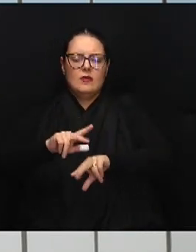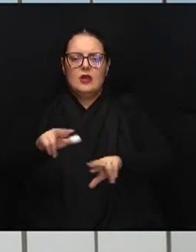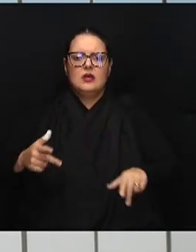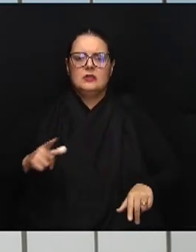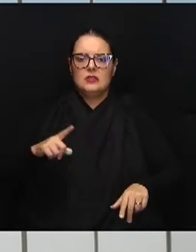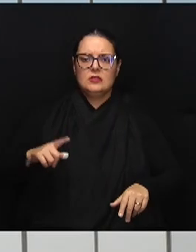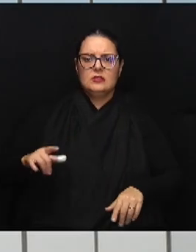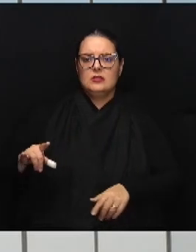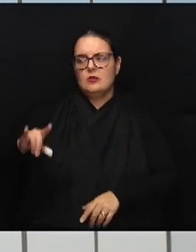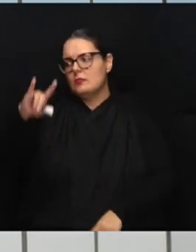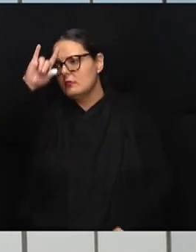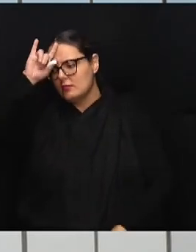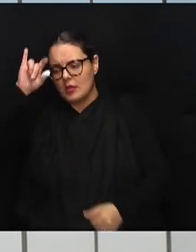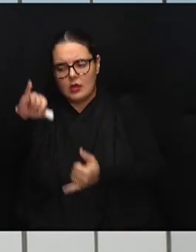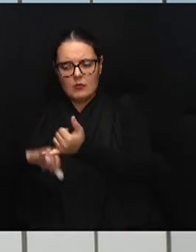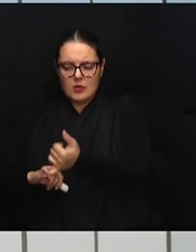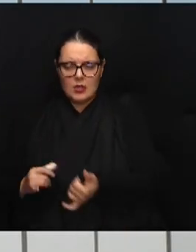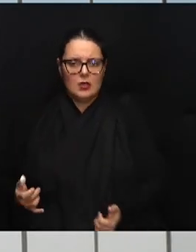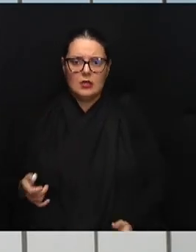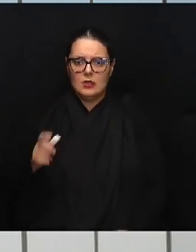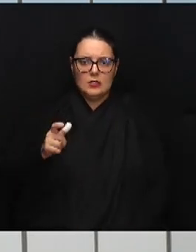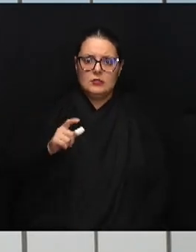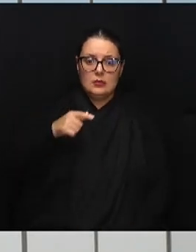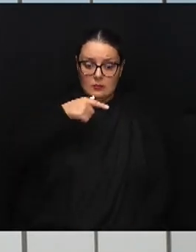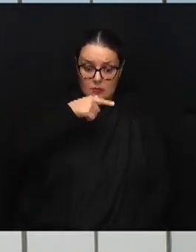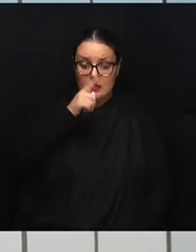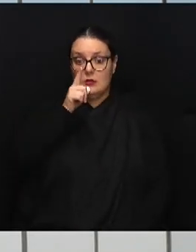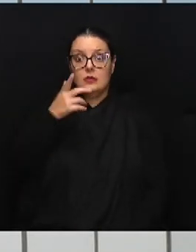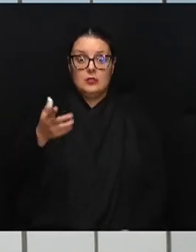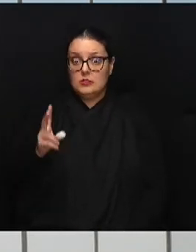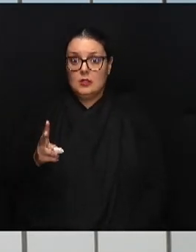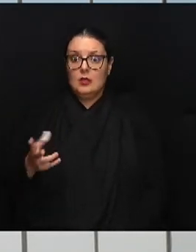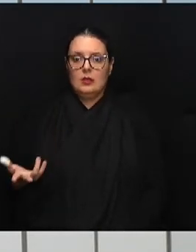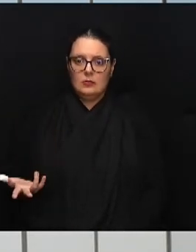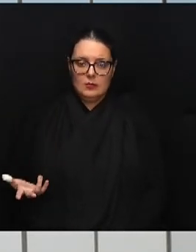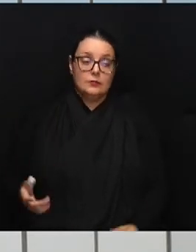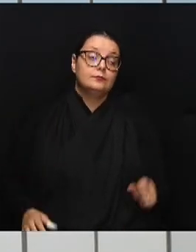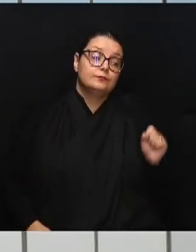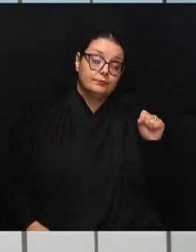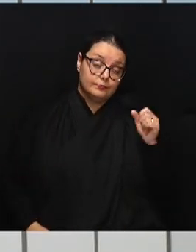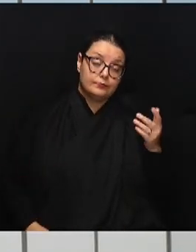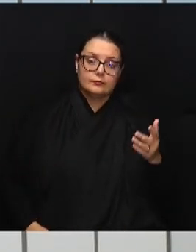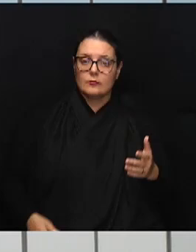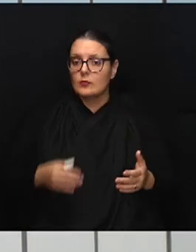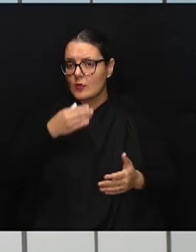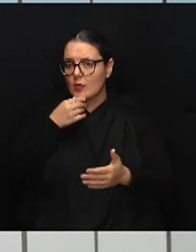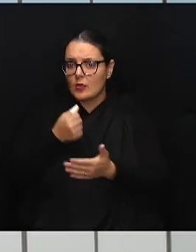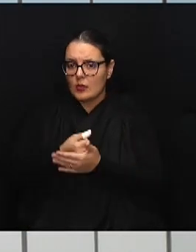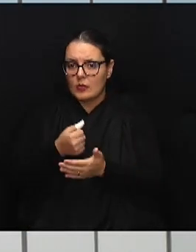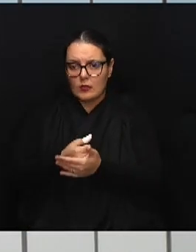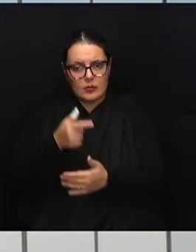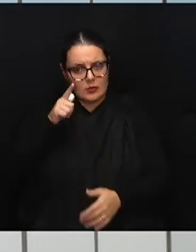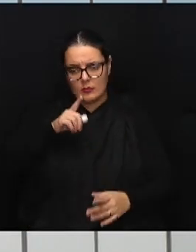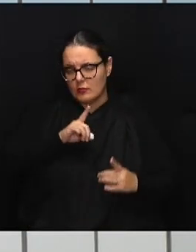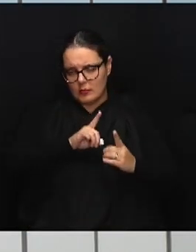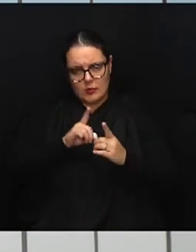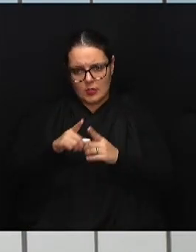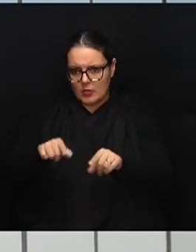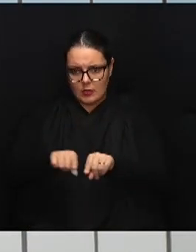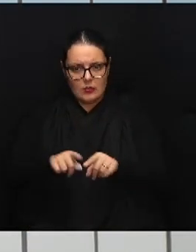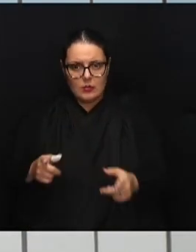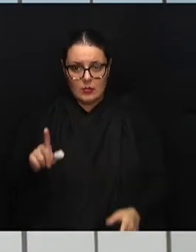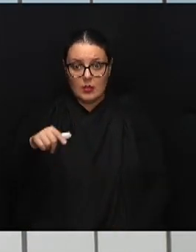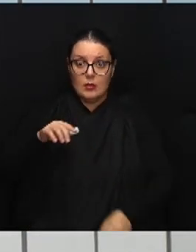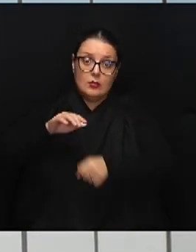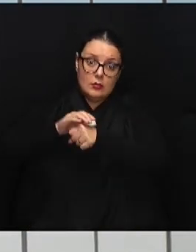Então você tem que estar sempre com ereção. Né? Então tem uma cobrança que os homens também não dão conta. Né? Então é